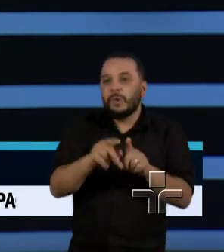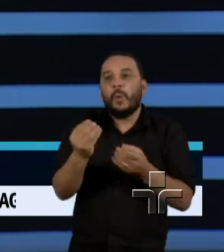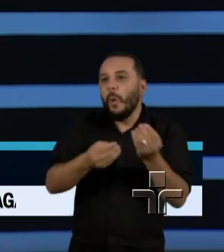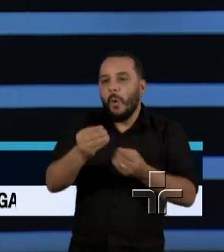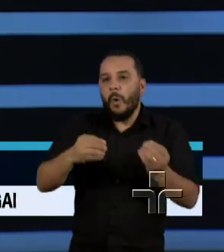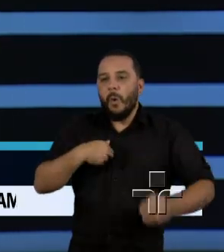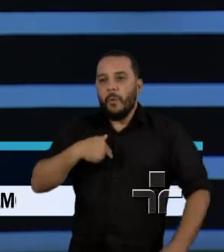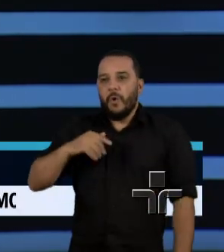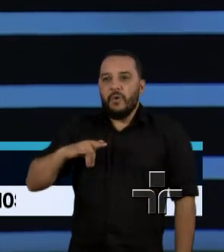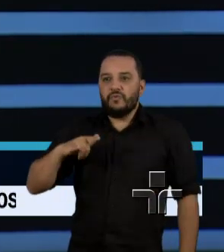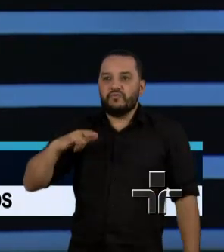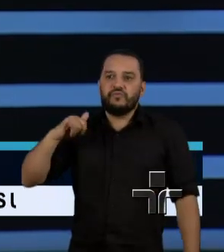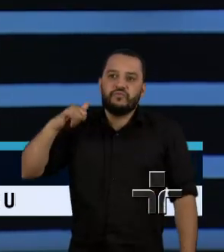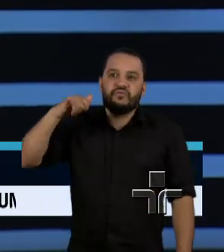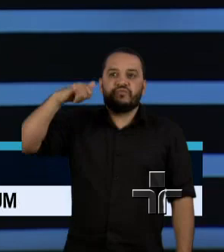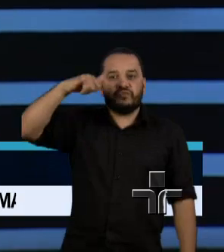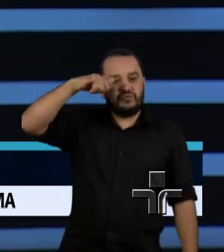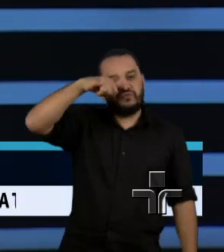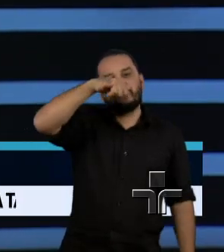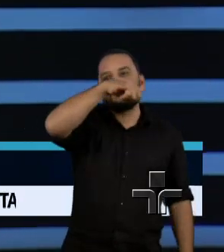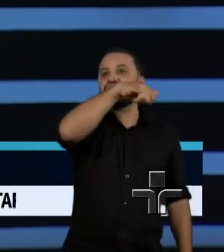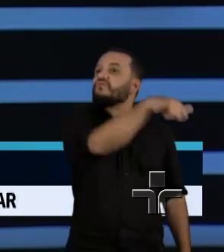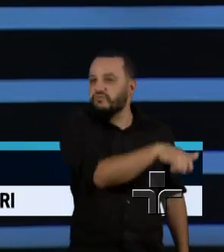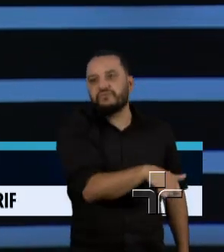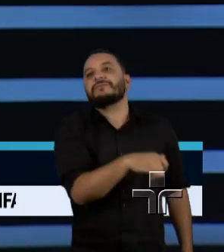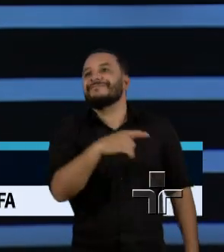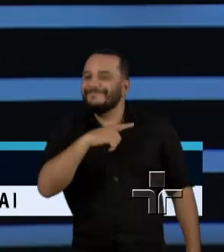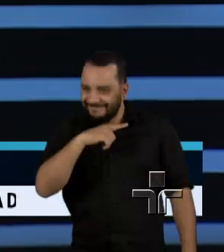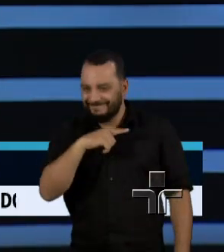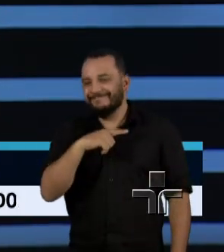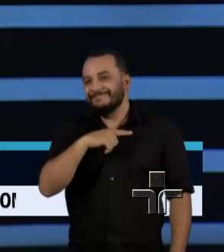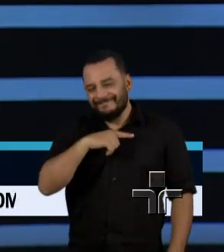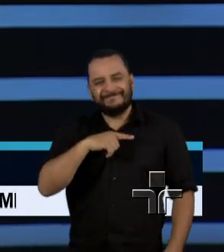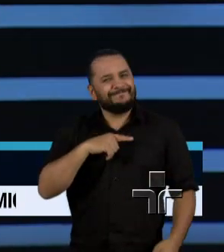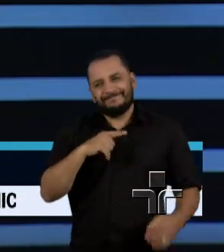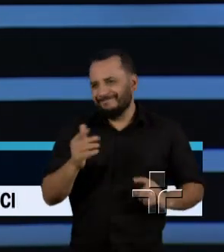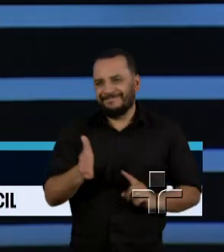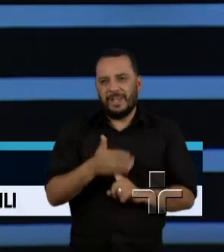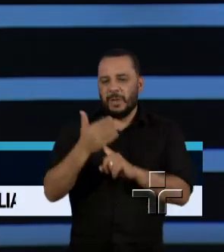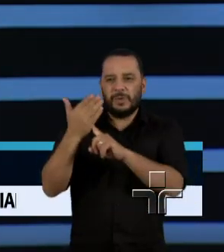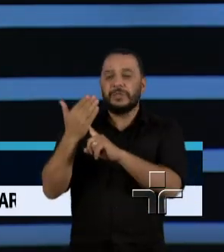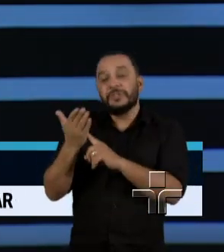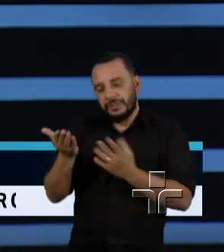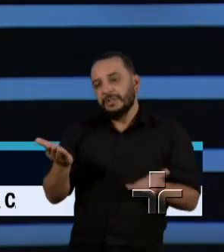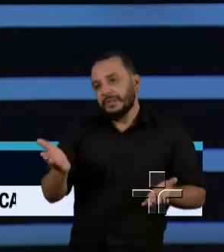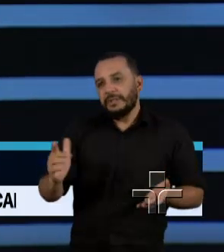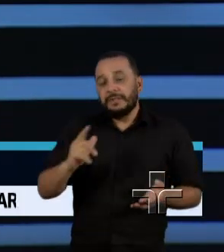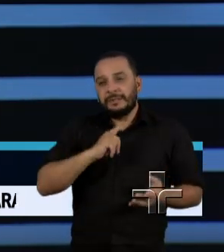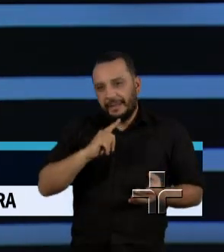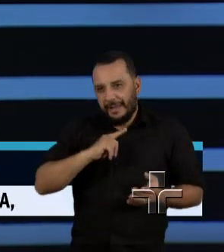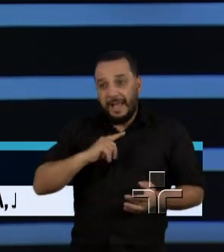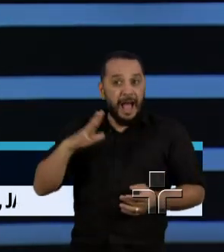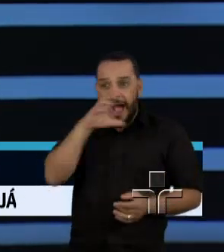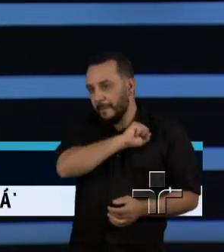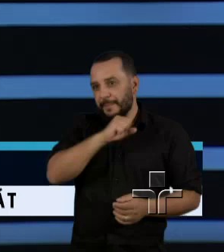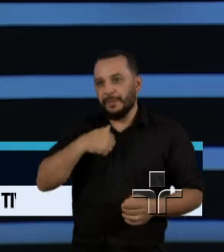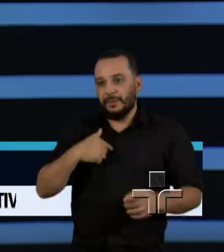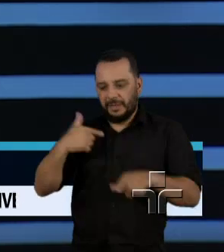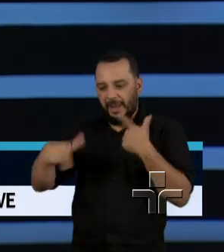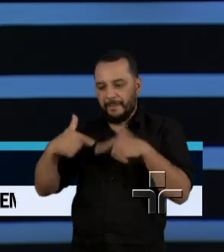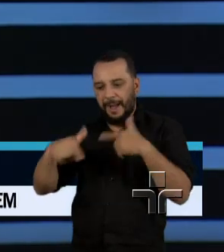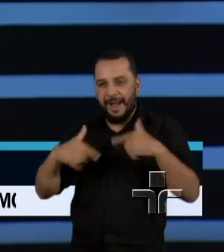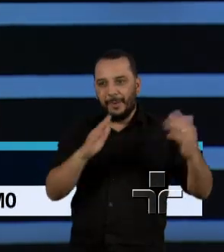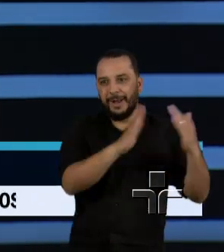mobilidade urbana, tende a ser algo assim incrível, porque vai diminuir as distâncias entre trabalho. De